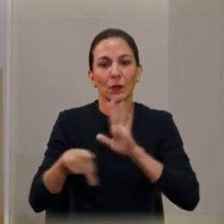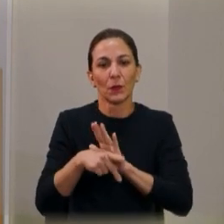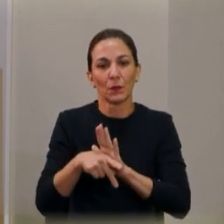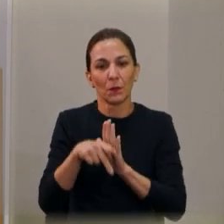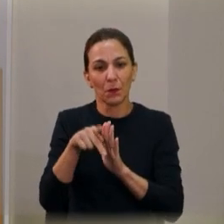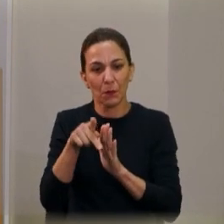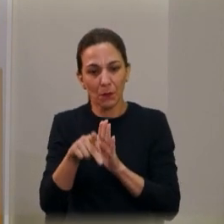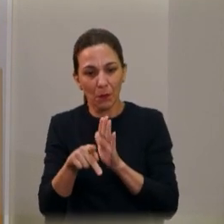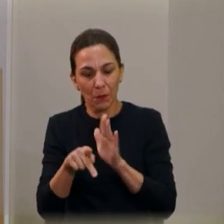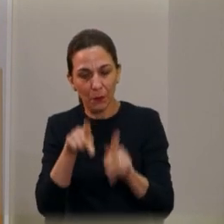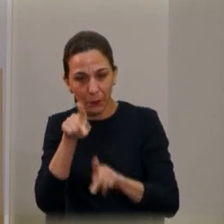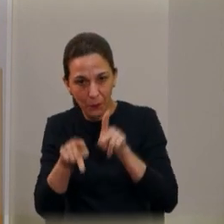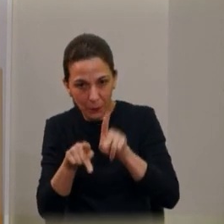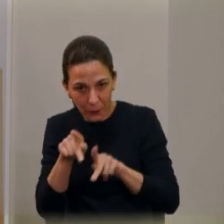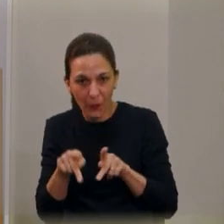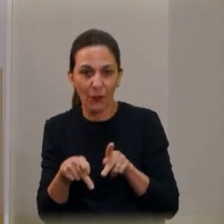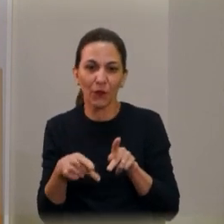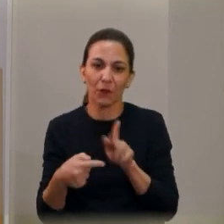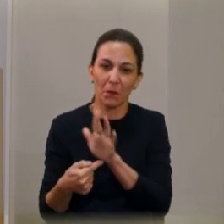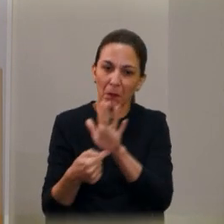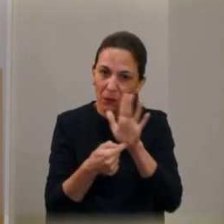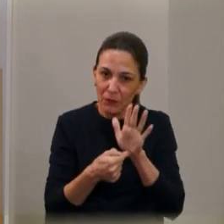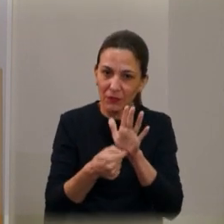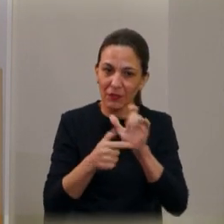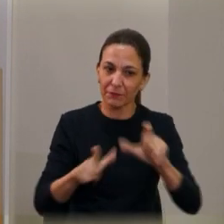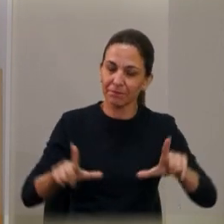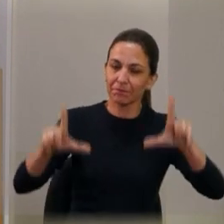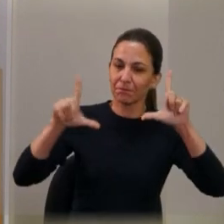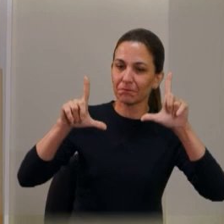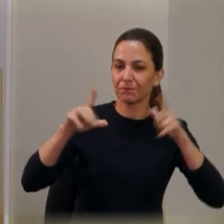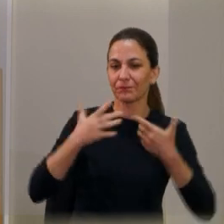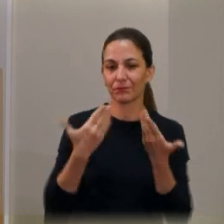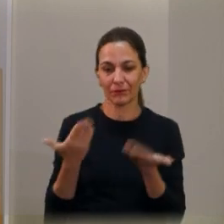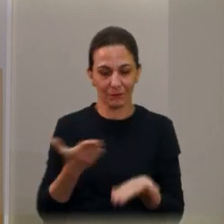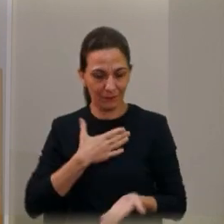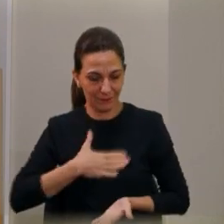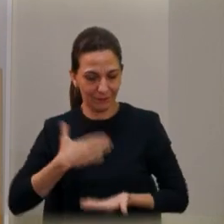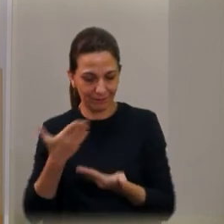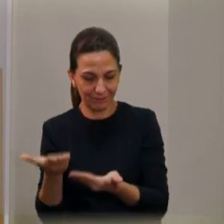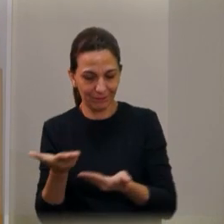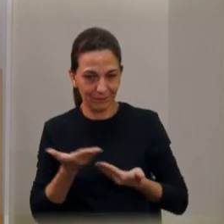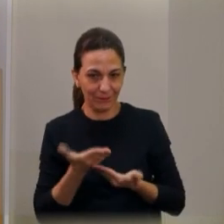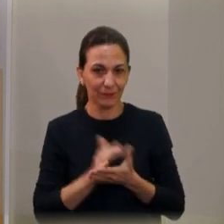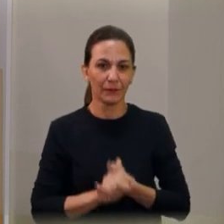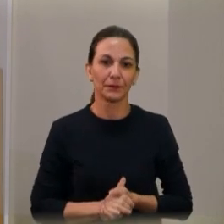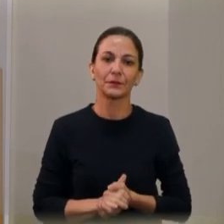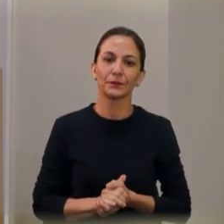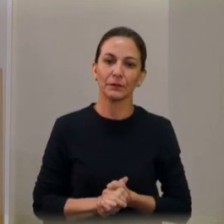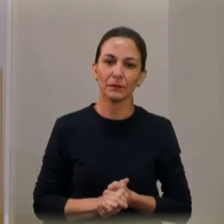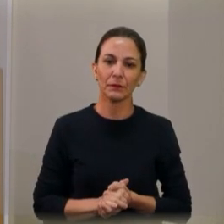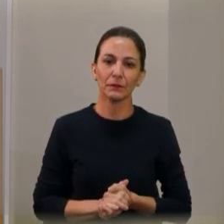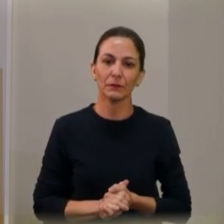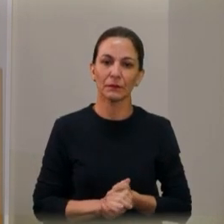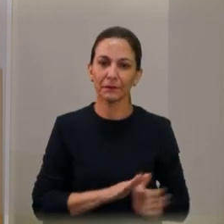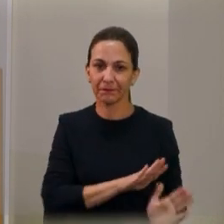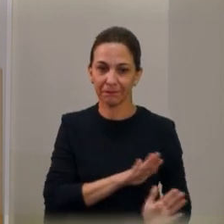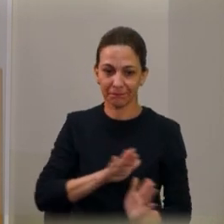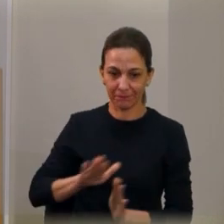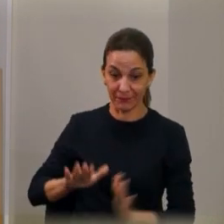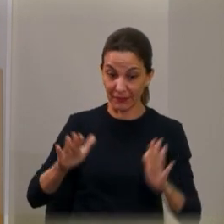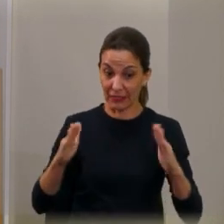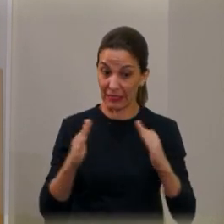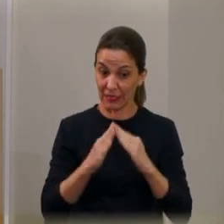gente seja muito bem-vindo viu meu amigo também queria contar para todo mundo que tá em casa tá nos acompanhando que